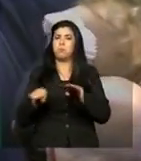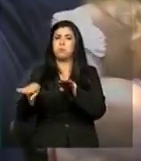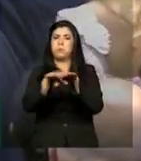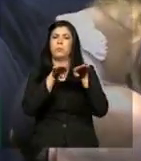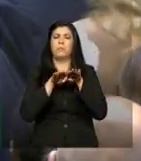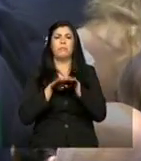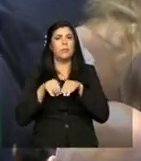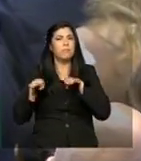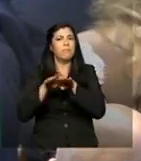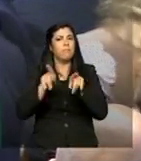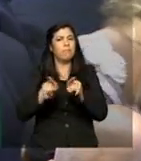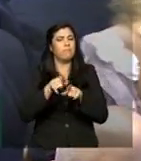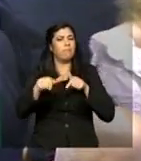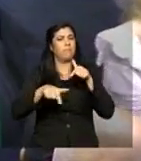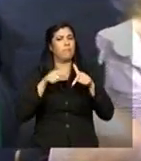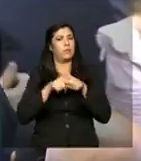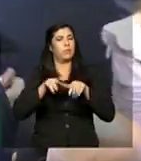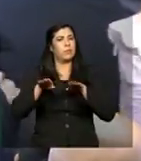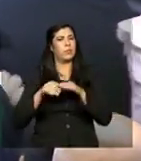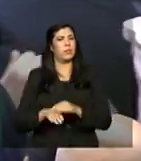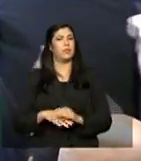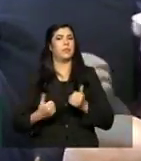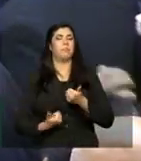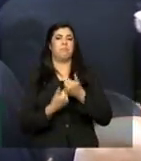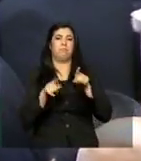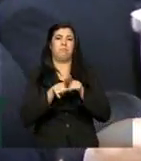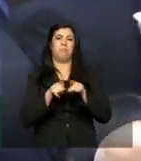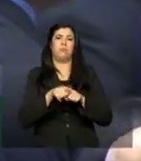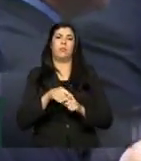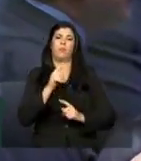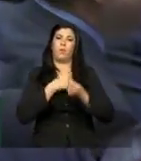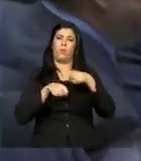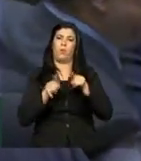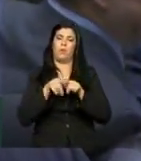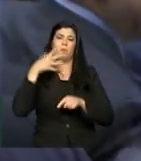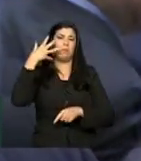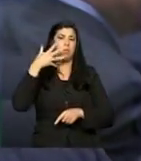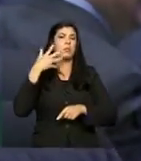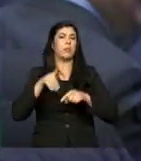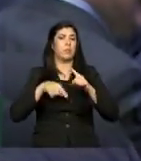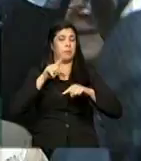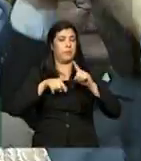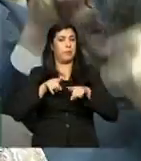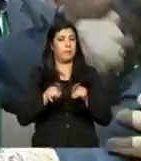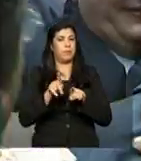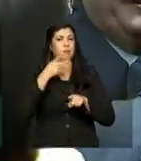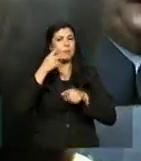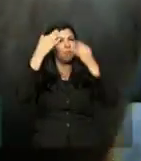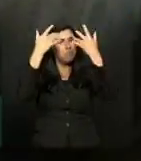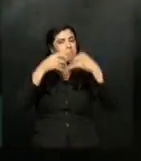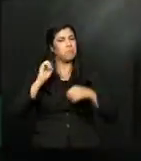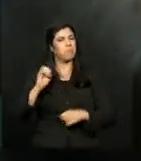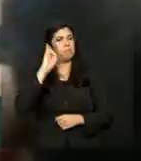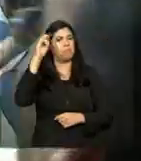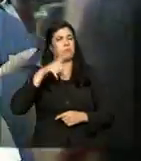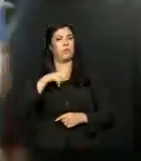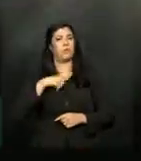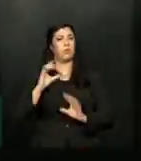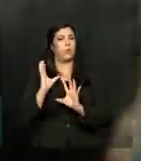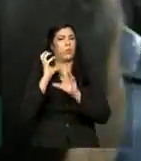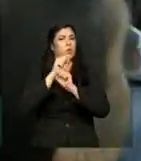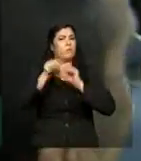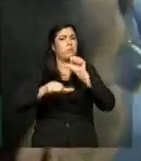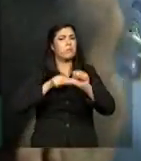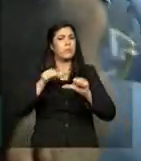de oportunidades e estabilidade econômica e política. E ainda destacou a necessidade da reforma política. Muitos,